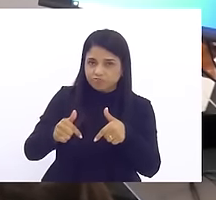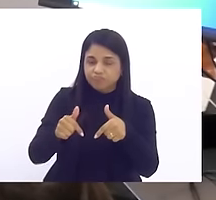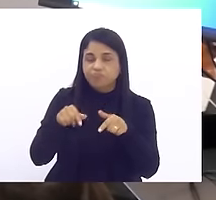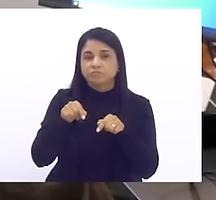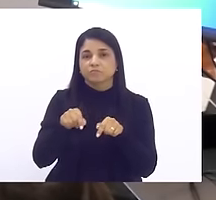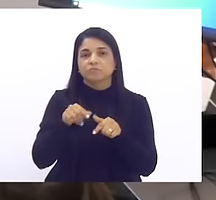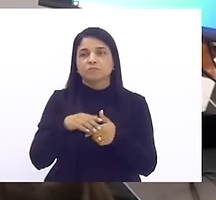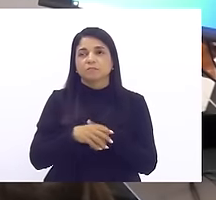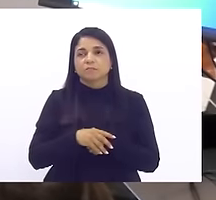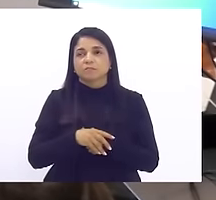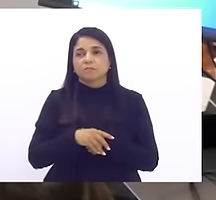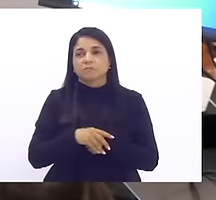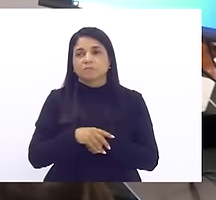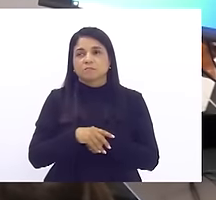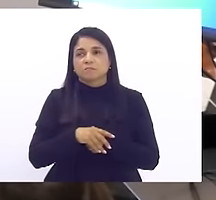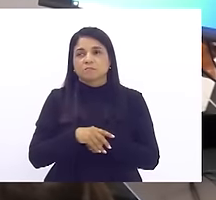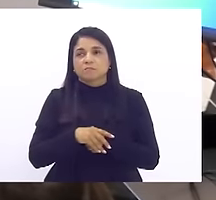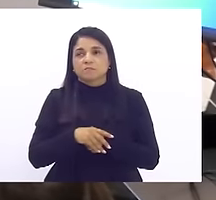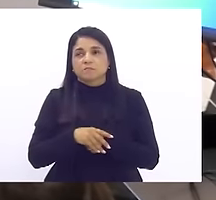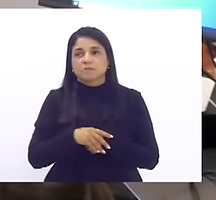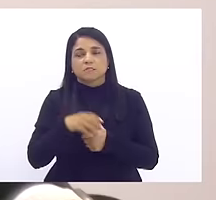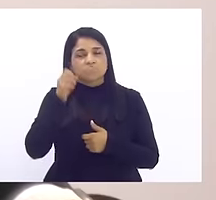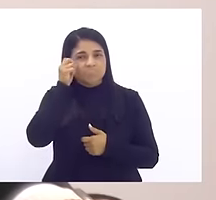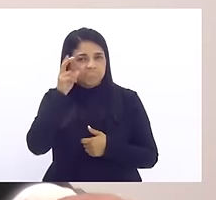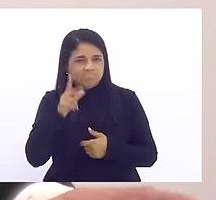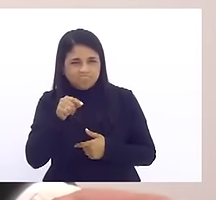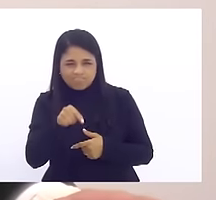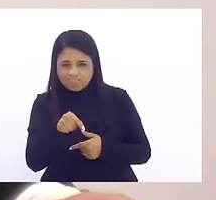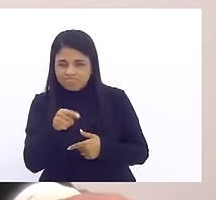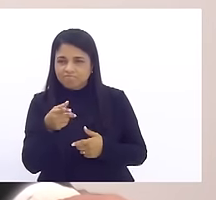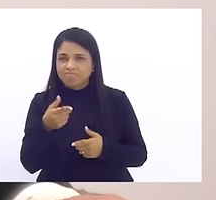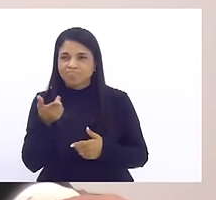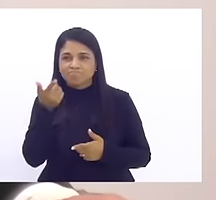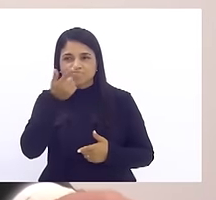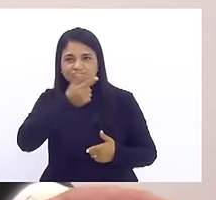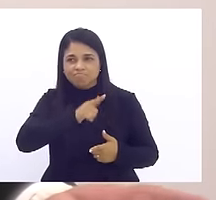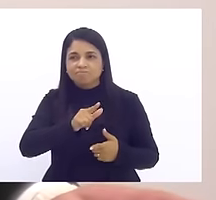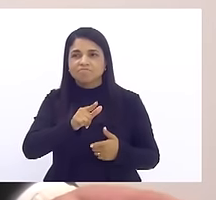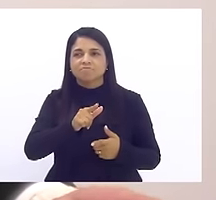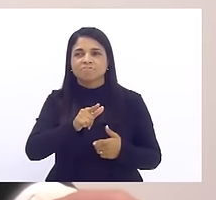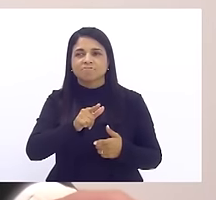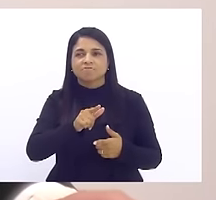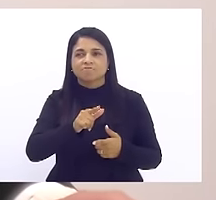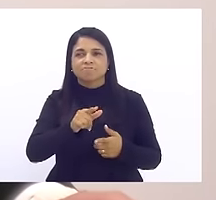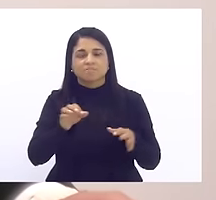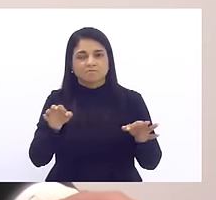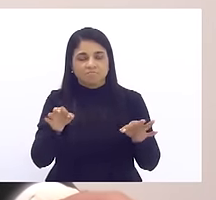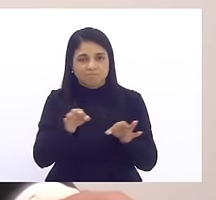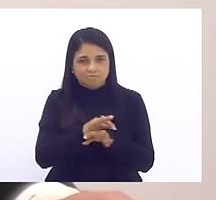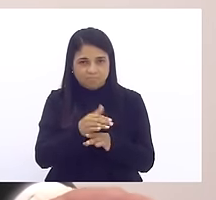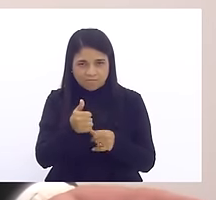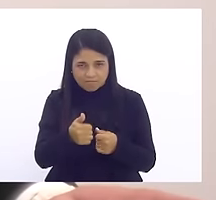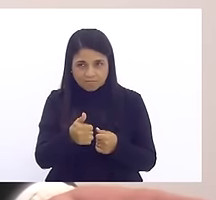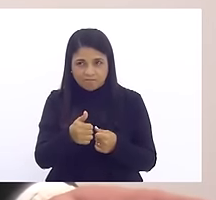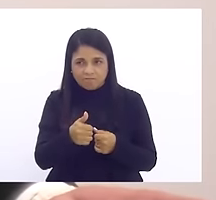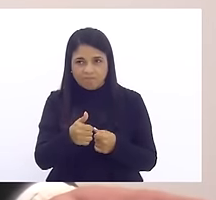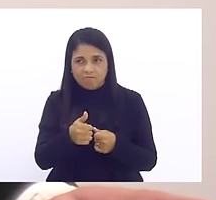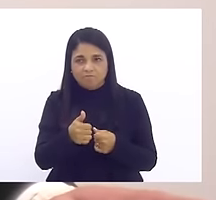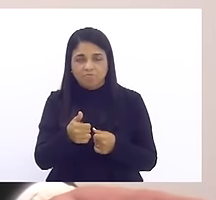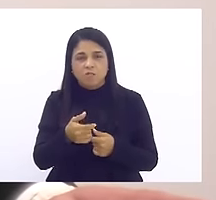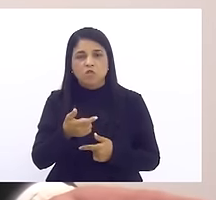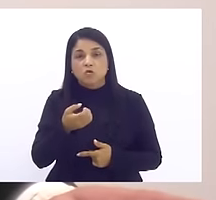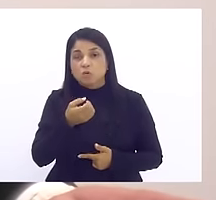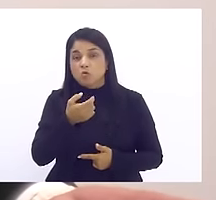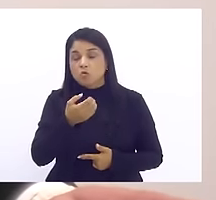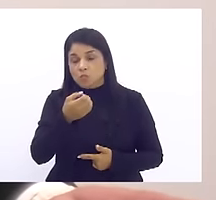que eu sei que você tem essa expertise você é policial militar você está na ponta nós temos que ter bom